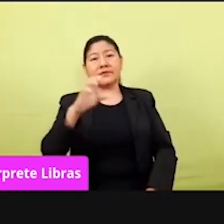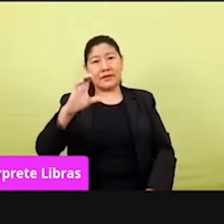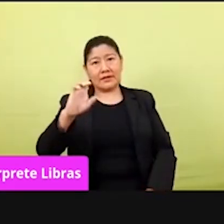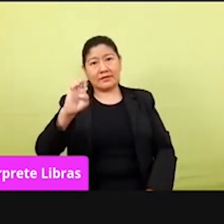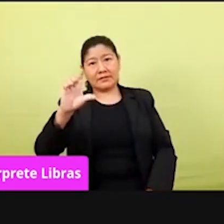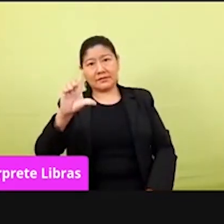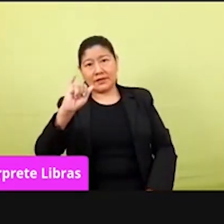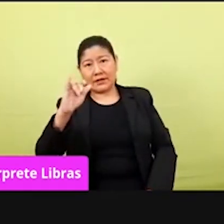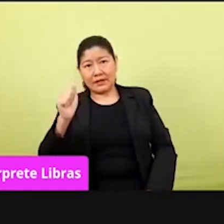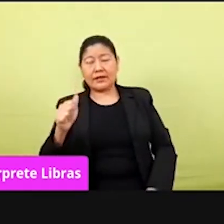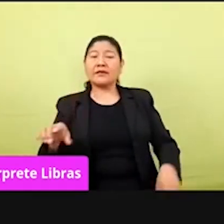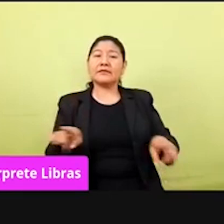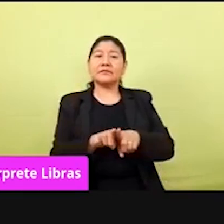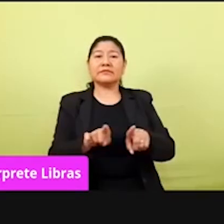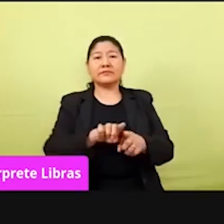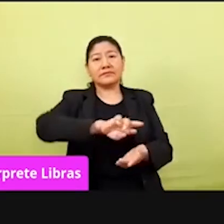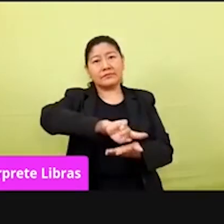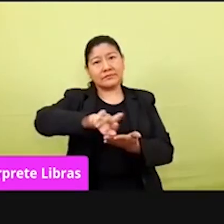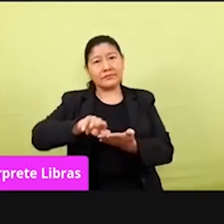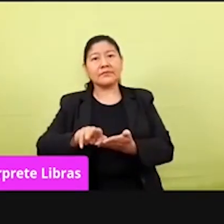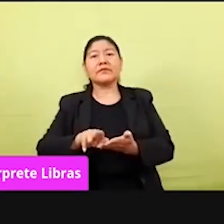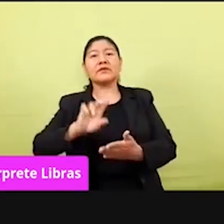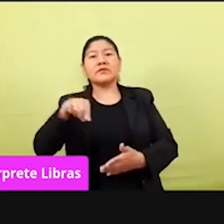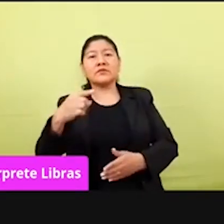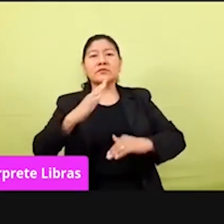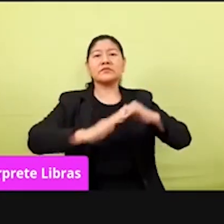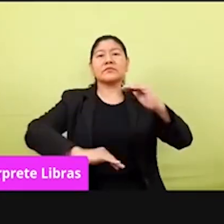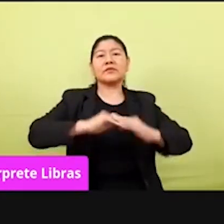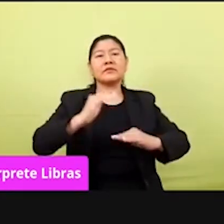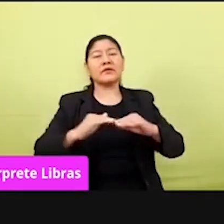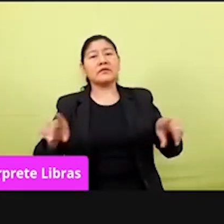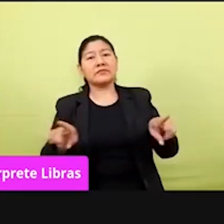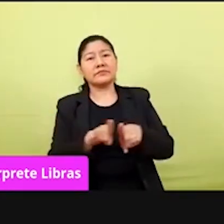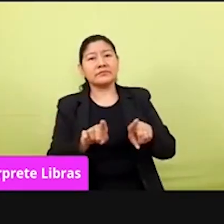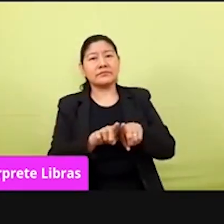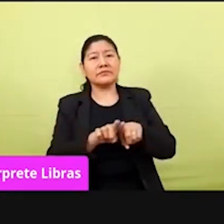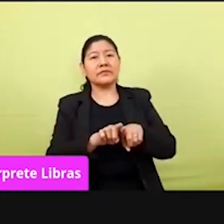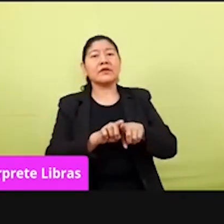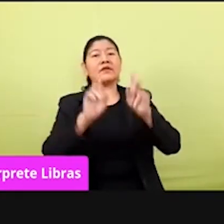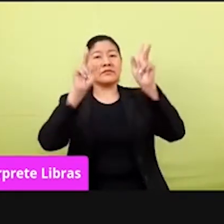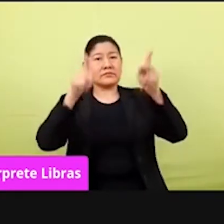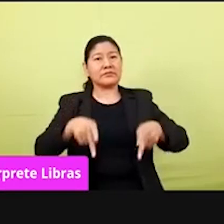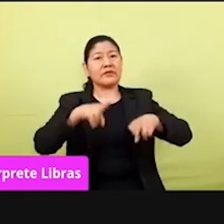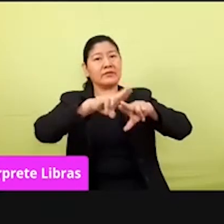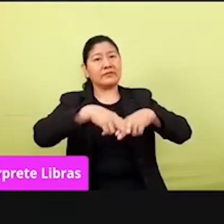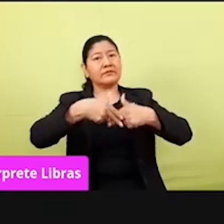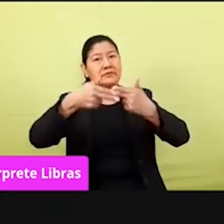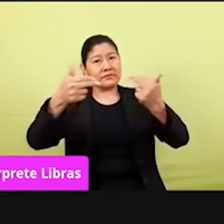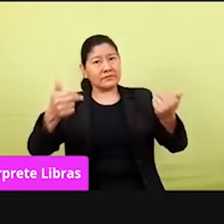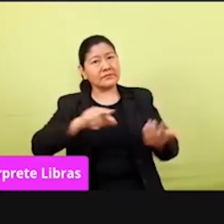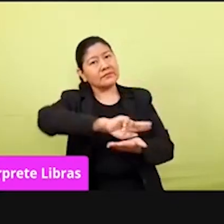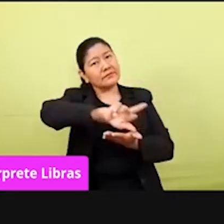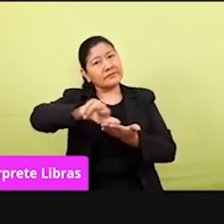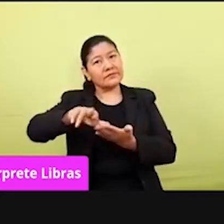com o professor doutor Antônio Hilário, e as questões afrodescendentes com a professora Thaís, da Universidade Federal de Mato Grosso do